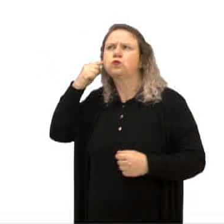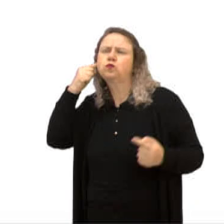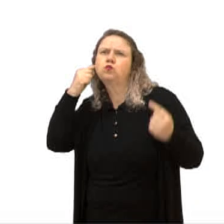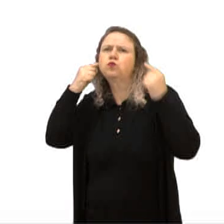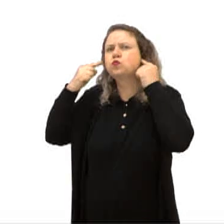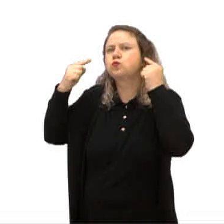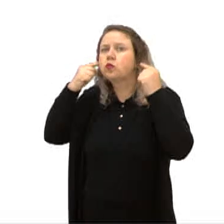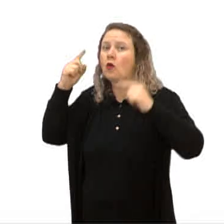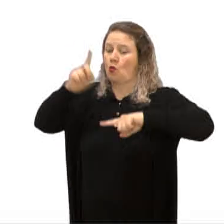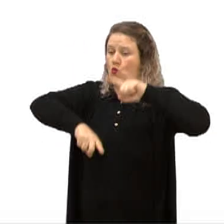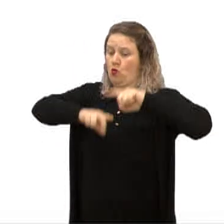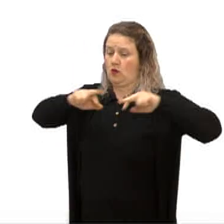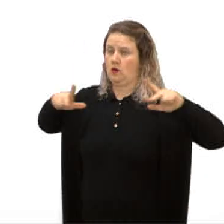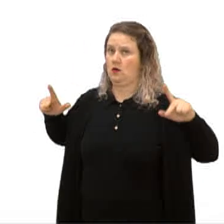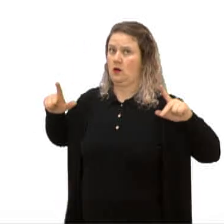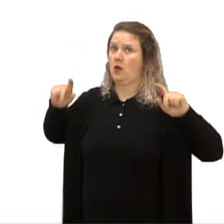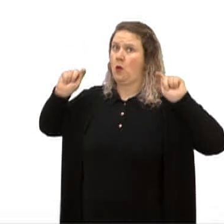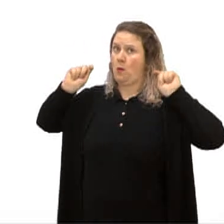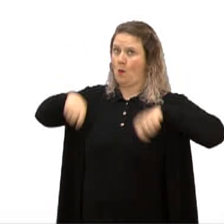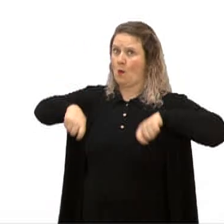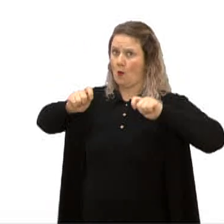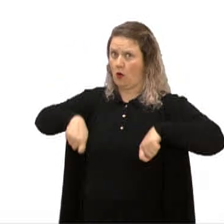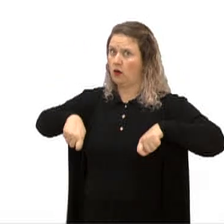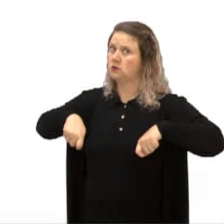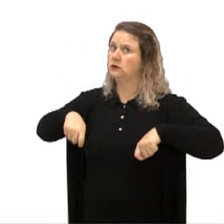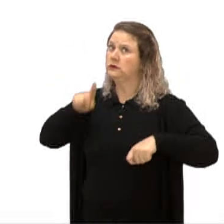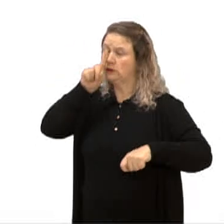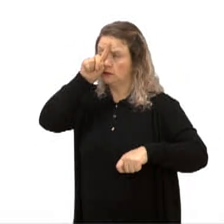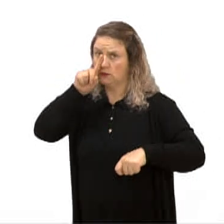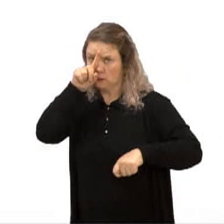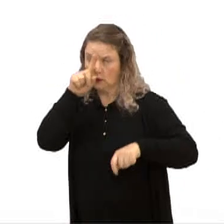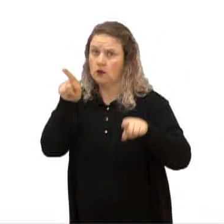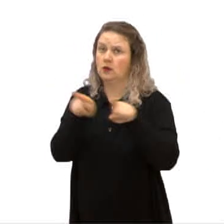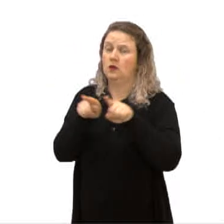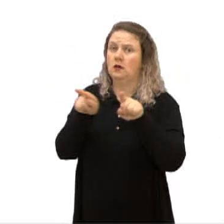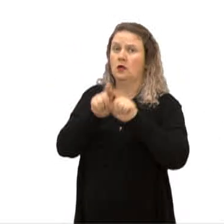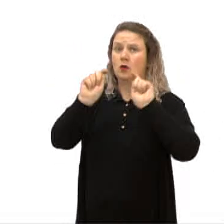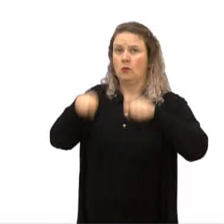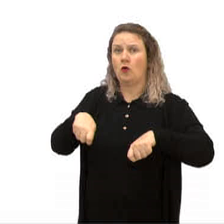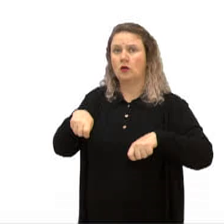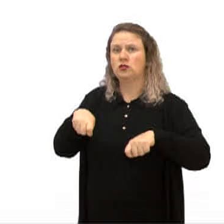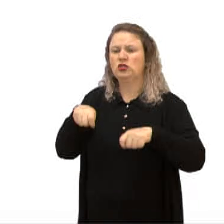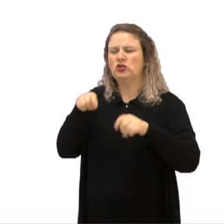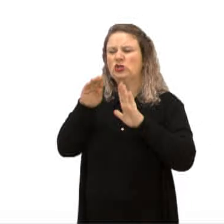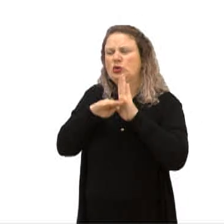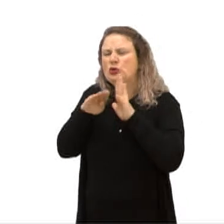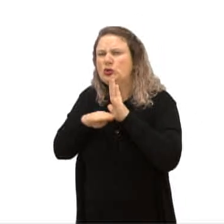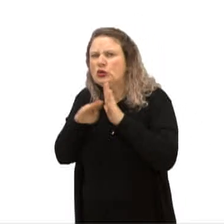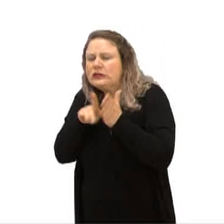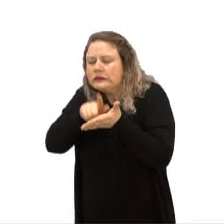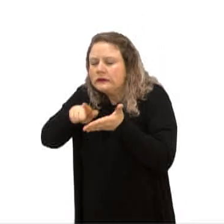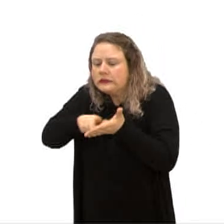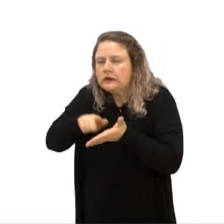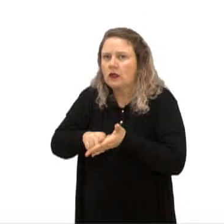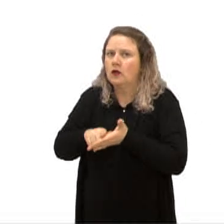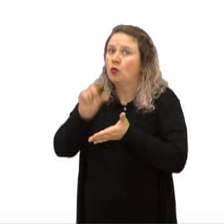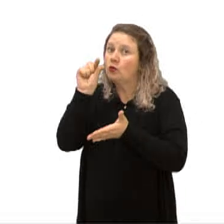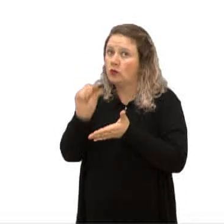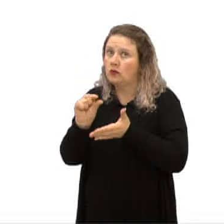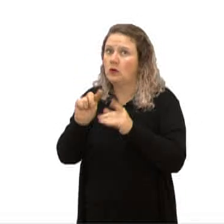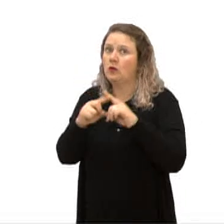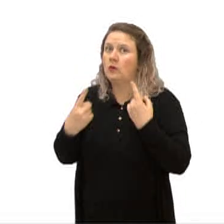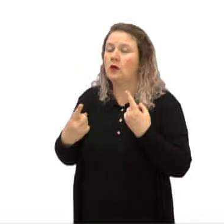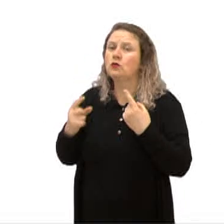qualquer outro objeto está formalmente contraindicada. Embora eles possam retirar pequena quantidade de cerume, na verdade o que fazem